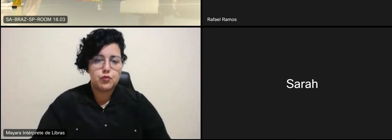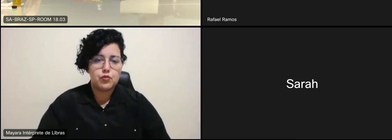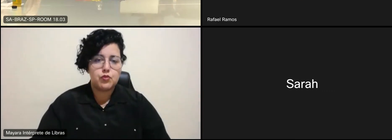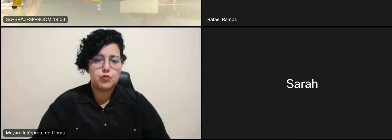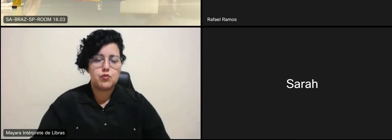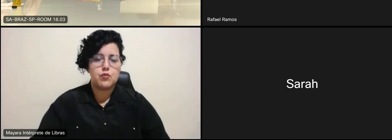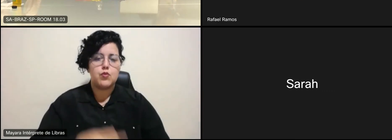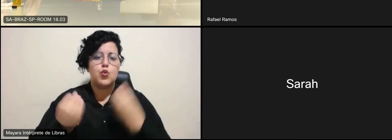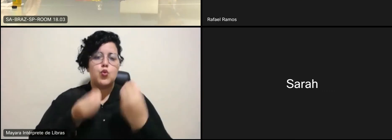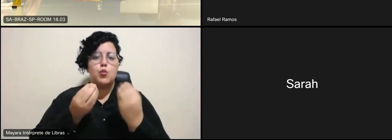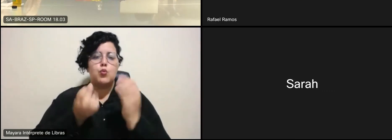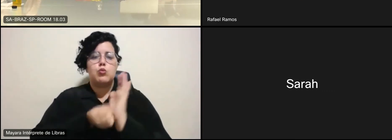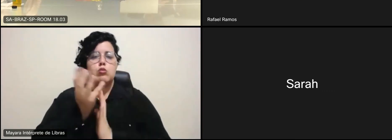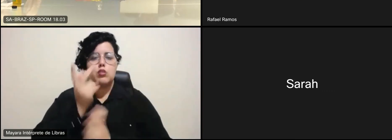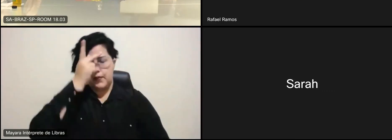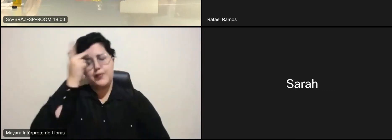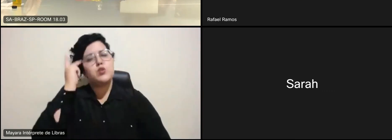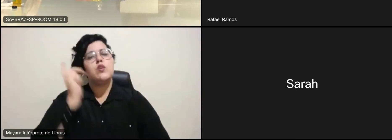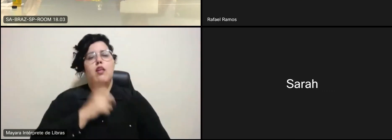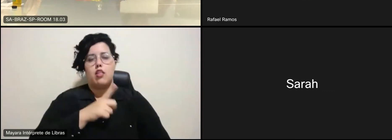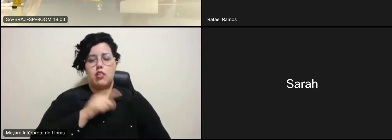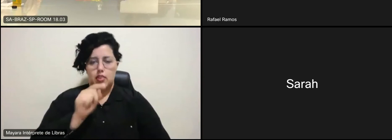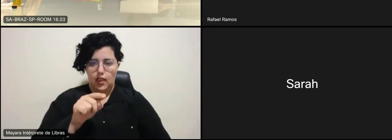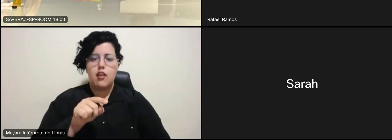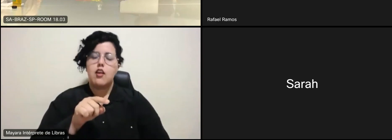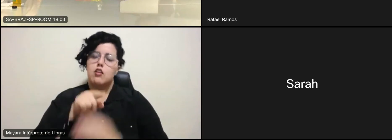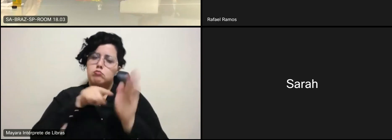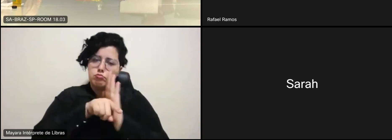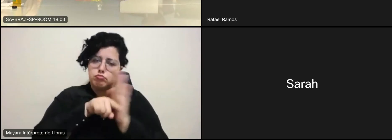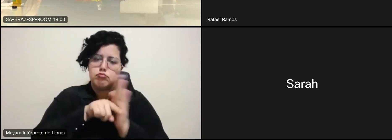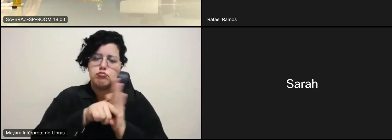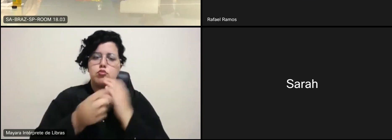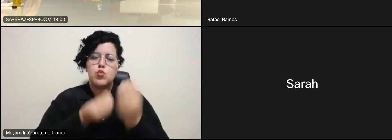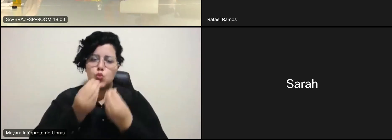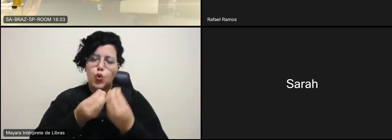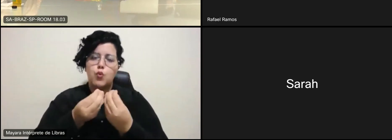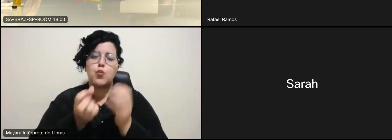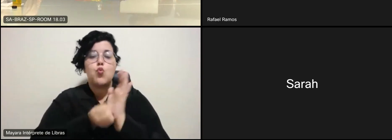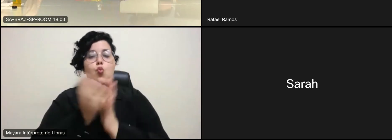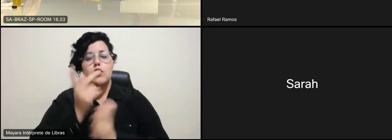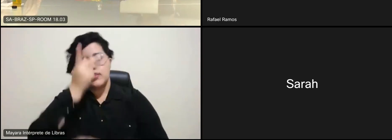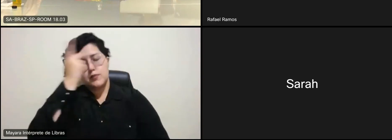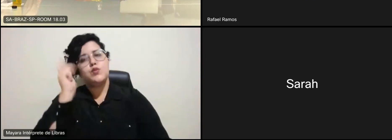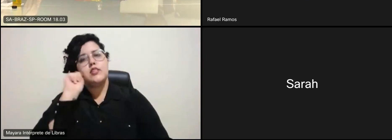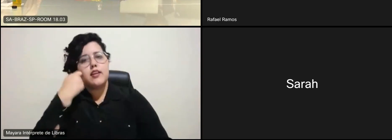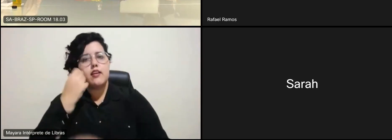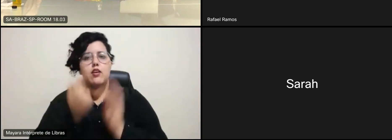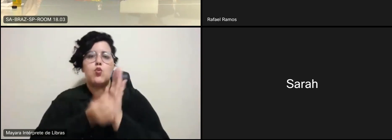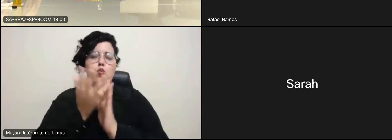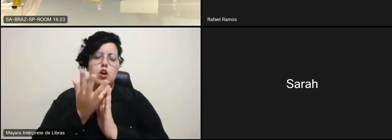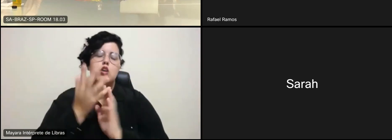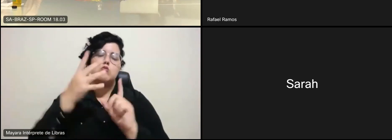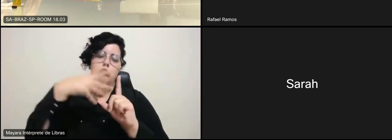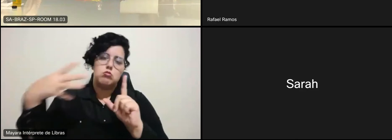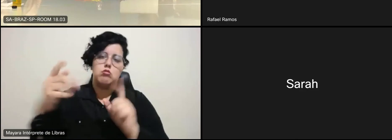do número de pessoas que a gente tem ali, e foi feito um levantamento, né, de quantas pessoas são pretas, quantas pessoas são homossexuais, né,